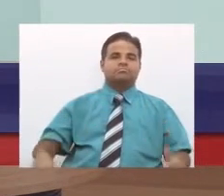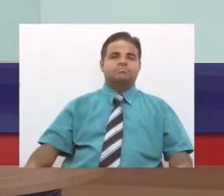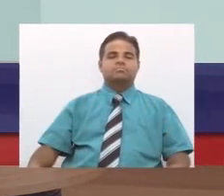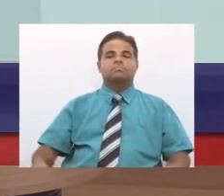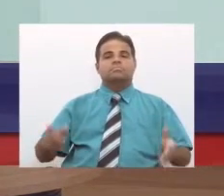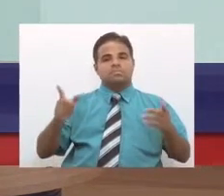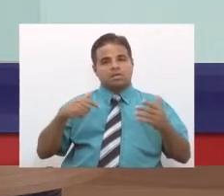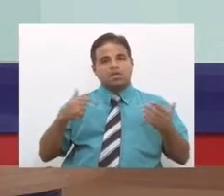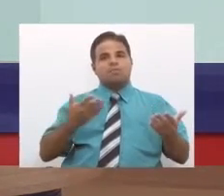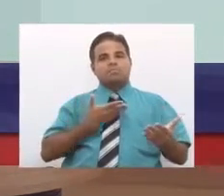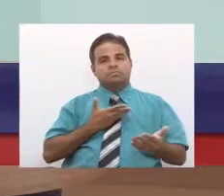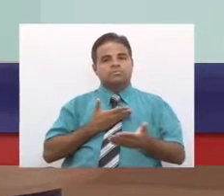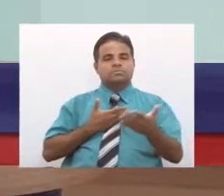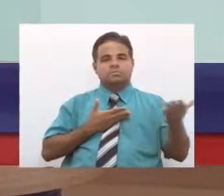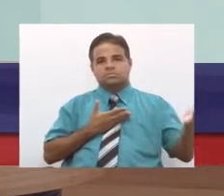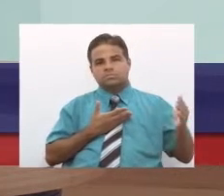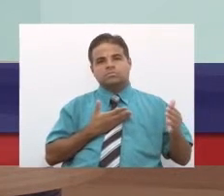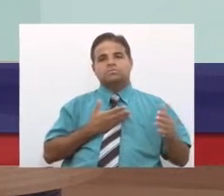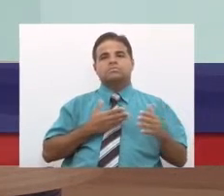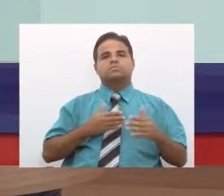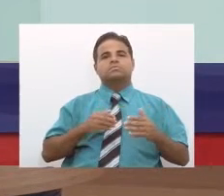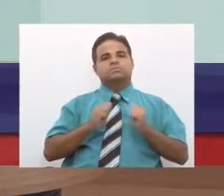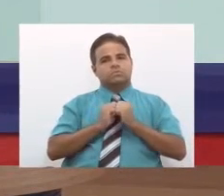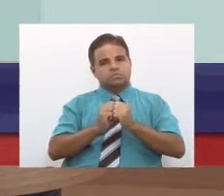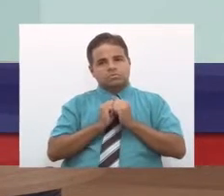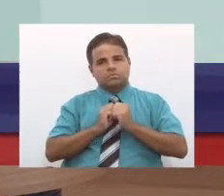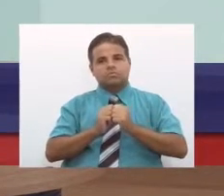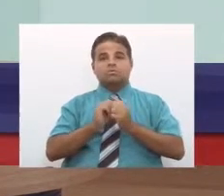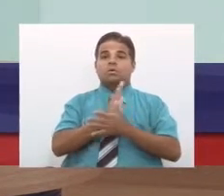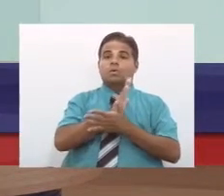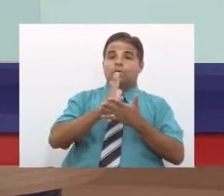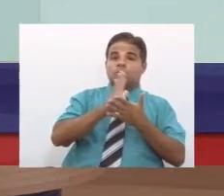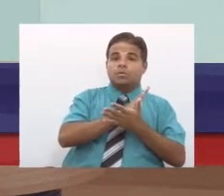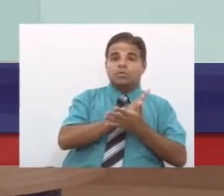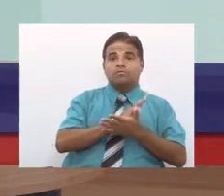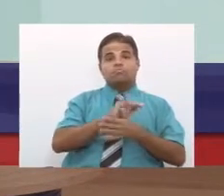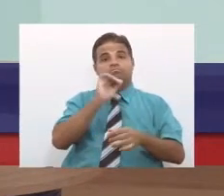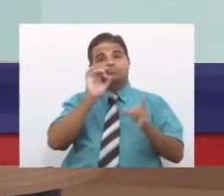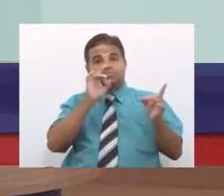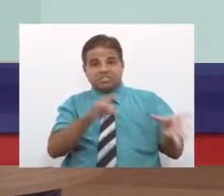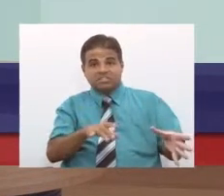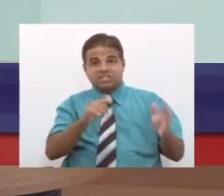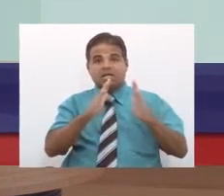que são meus companheiros e companheiras de trincheira, alguns vão deixar a casa junto comigo,